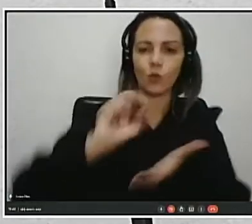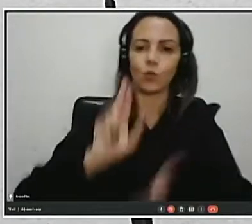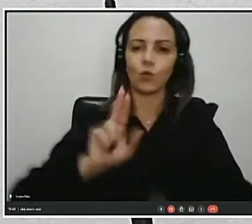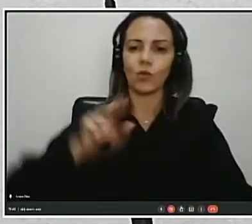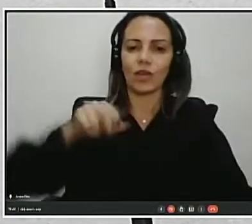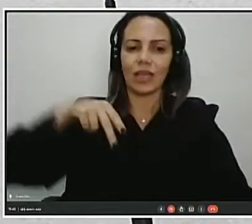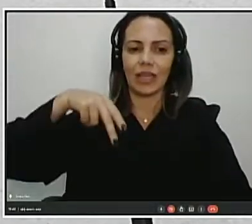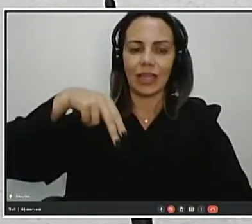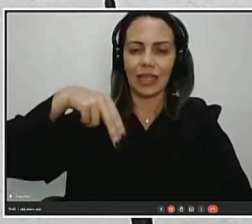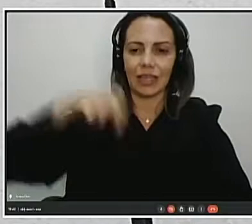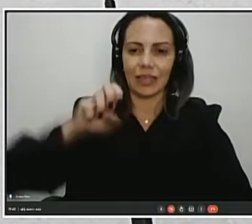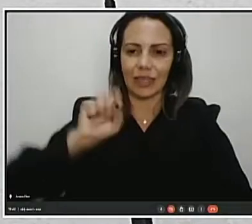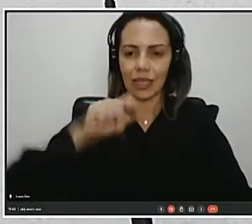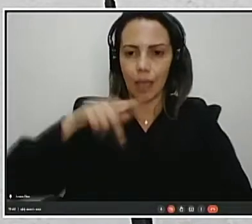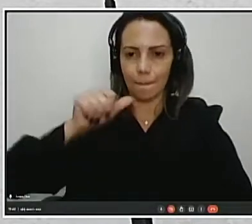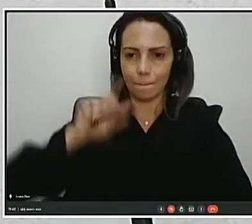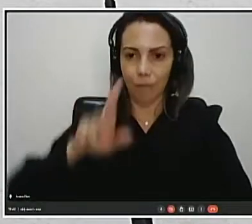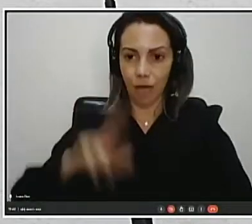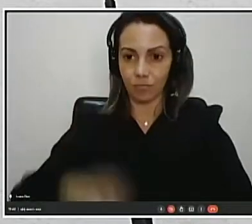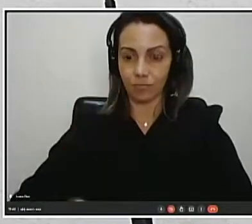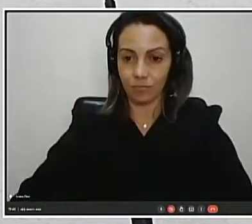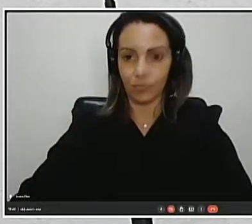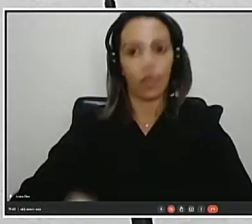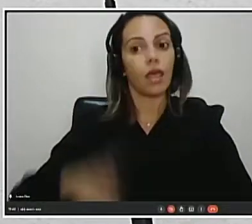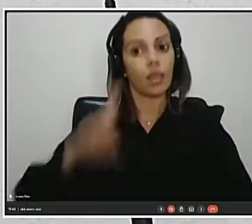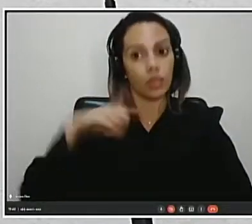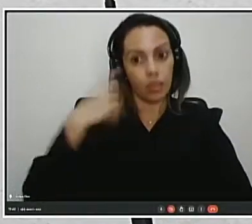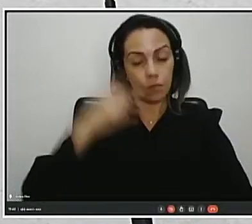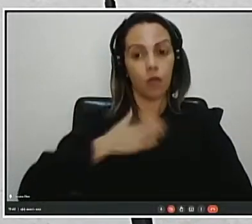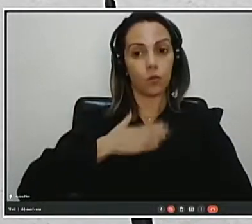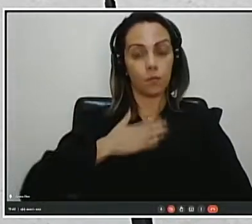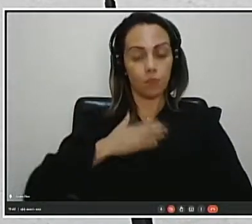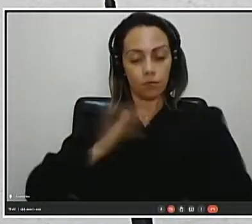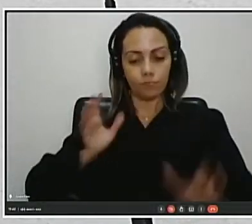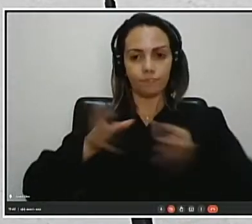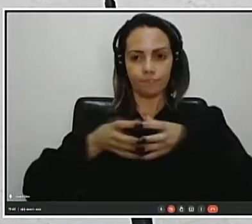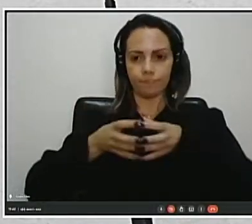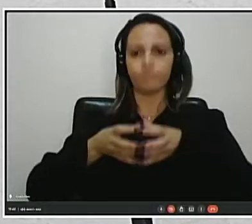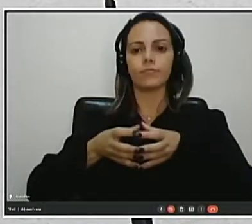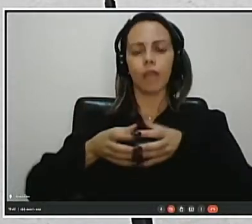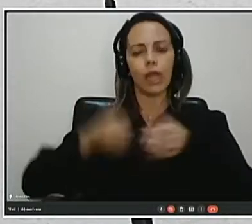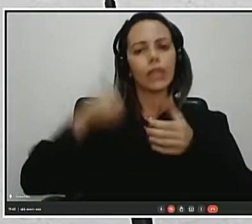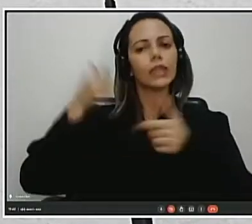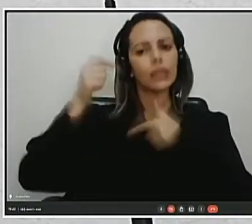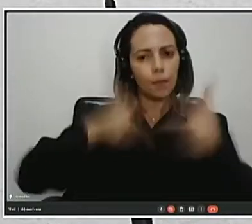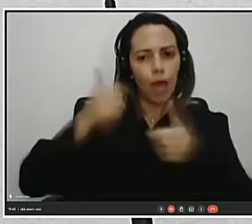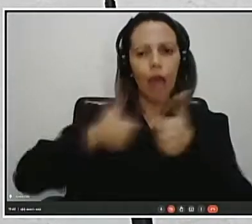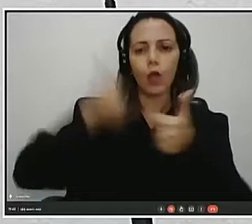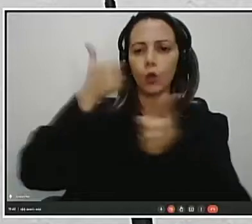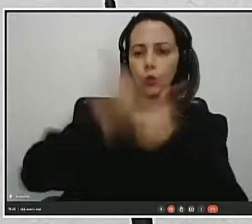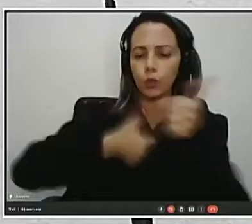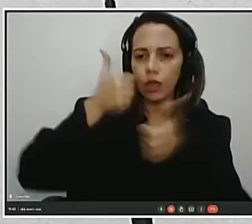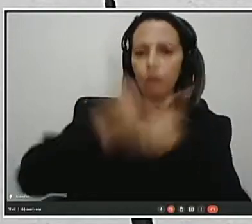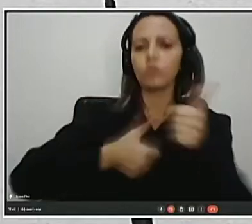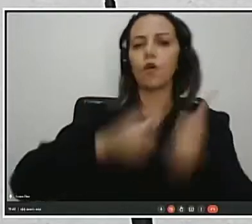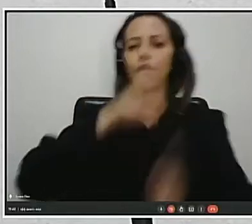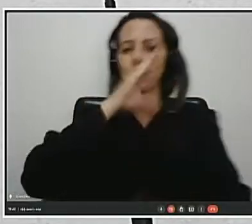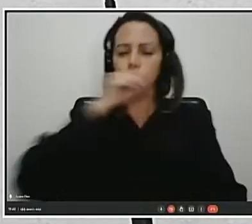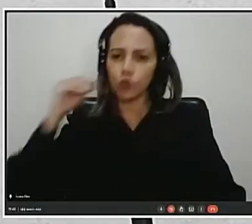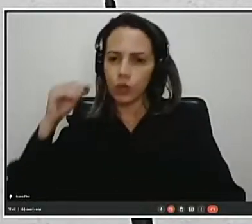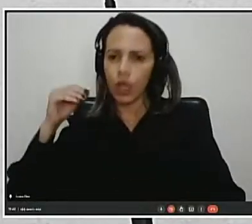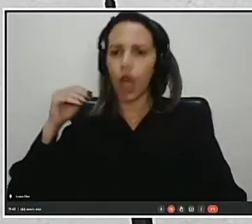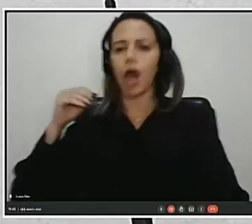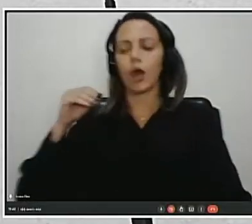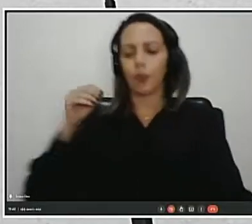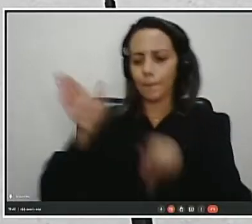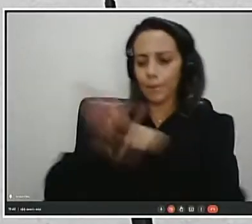os deputados do meu partido atuam é na defesa de uma educação pública, das professoras, professores e funcionários de escola, de